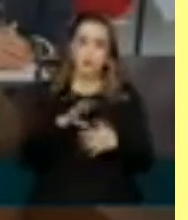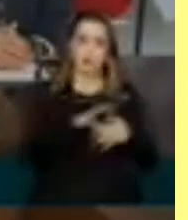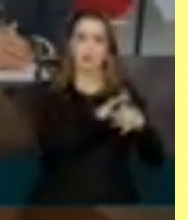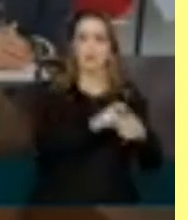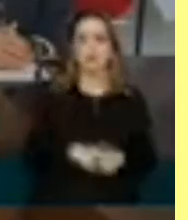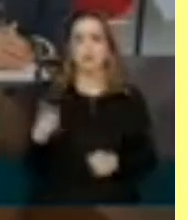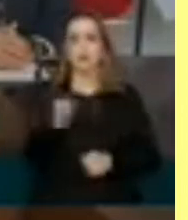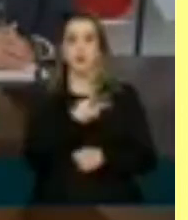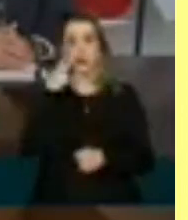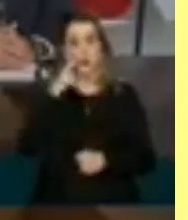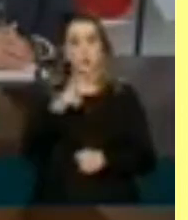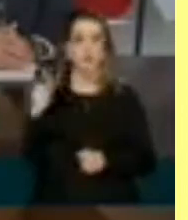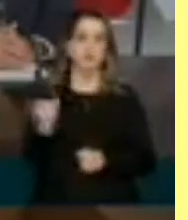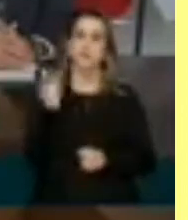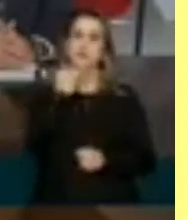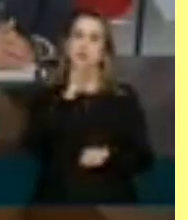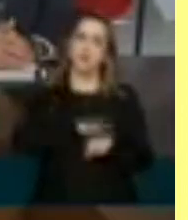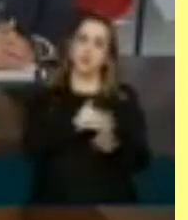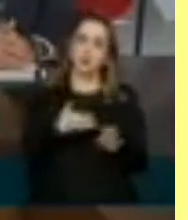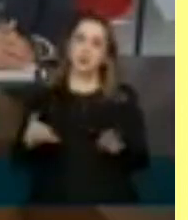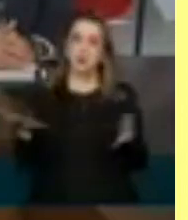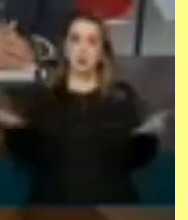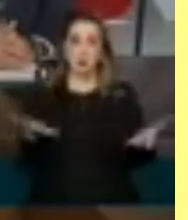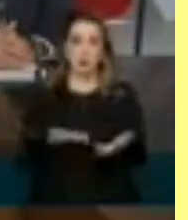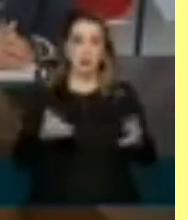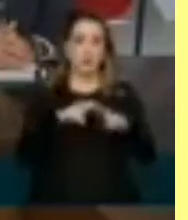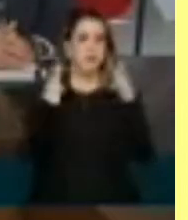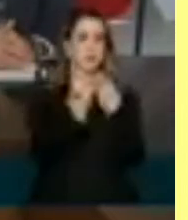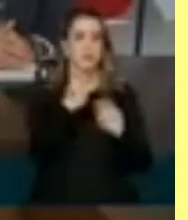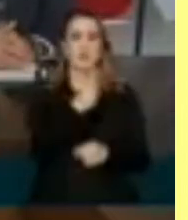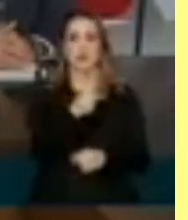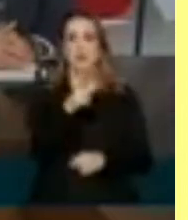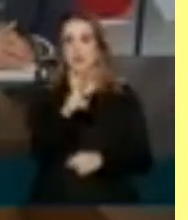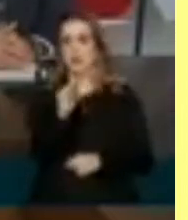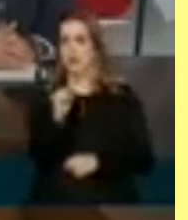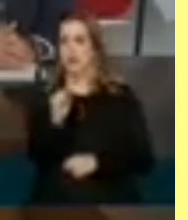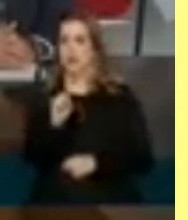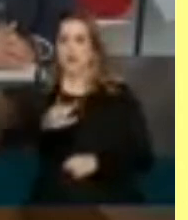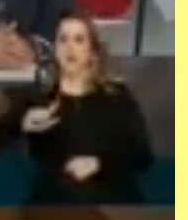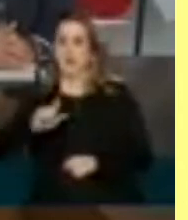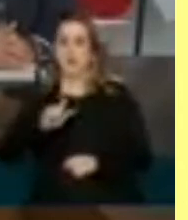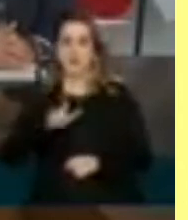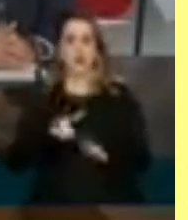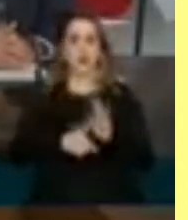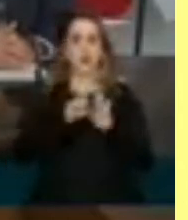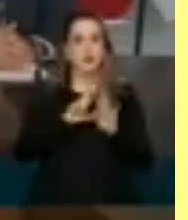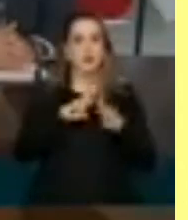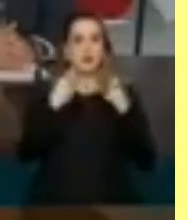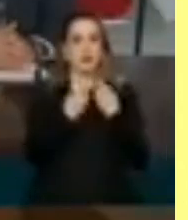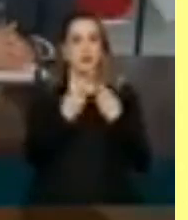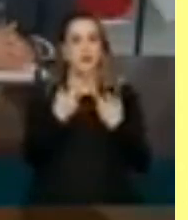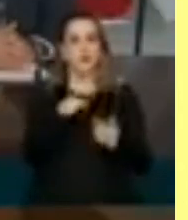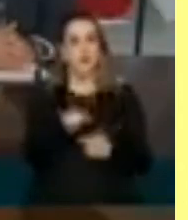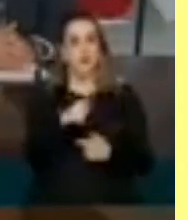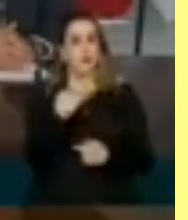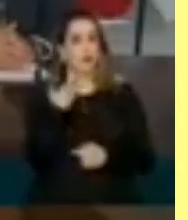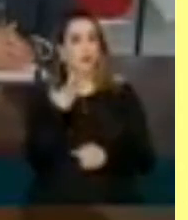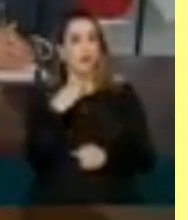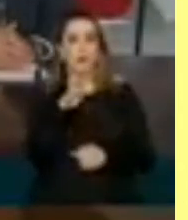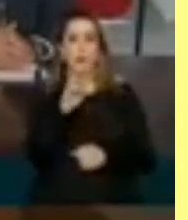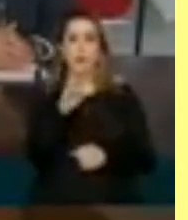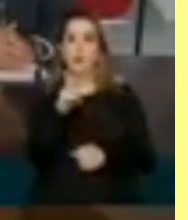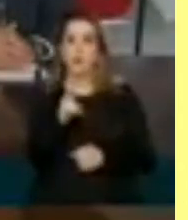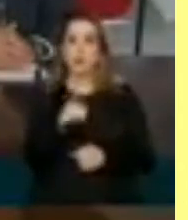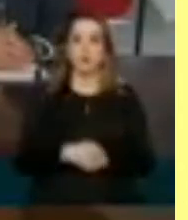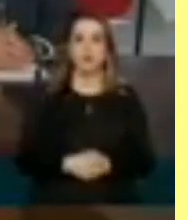vemos como muito oportuna essa reunião do ProSul, às vésperas da Assembleia Anual do Banco Interamericano de Desenvolvimento,